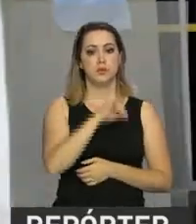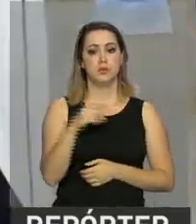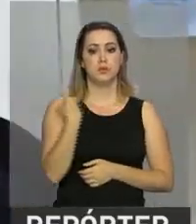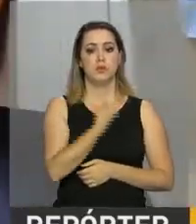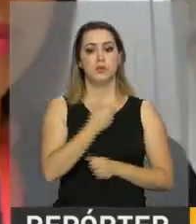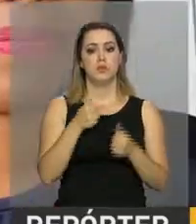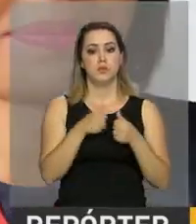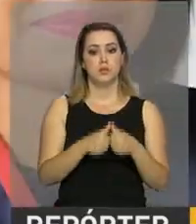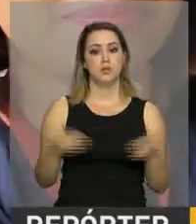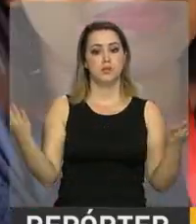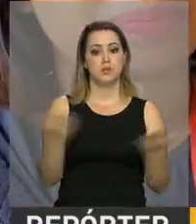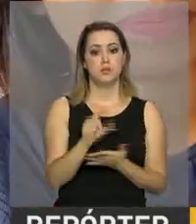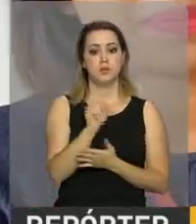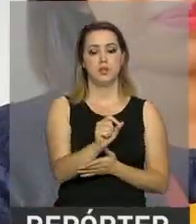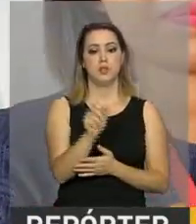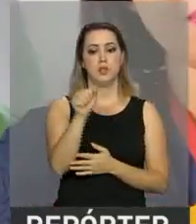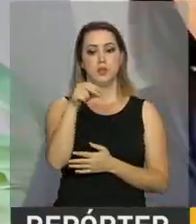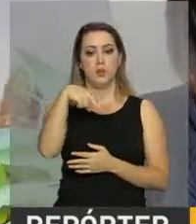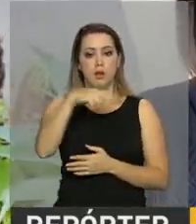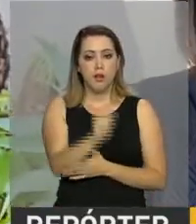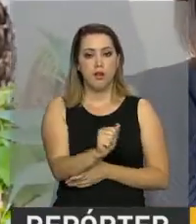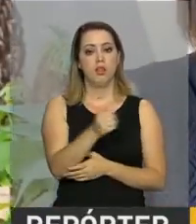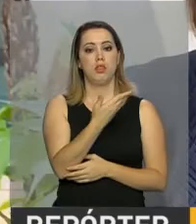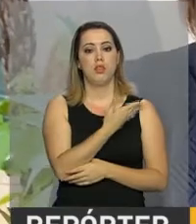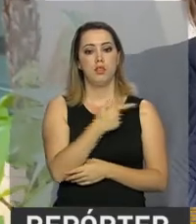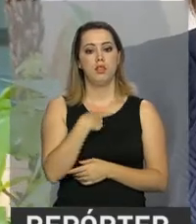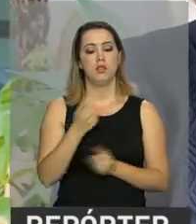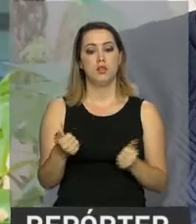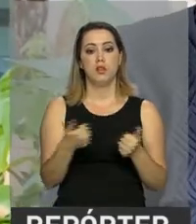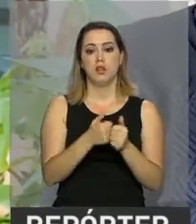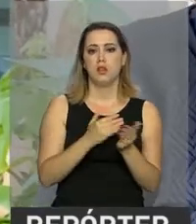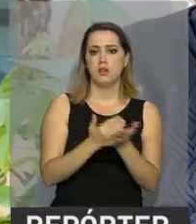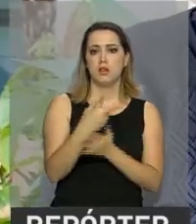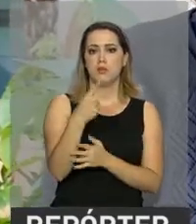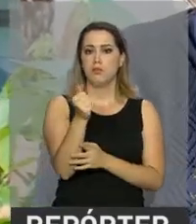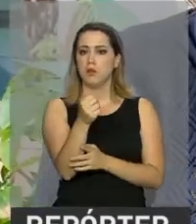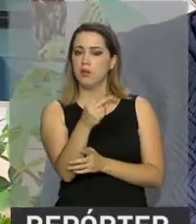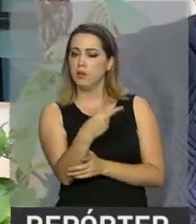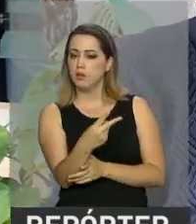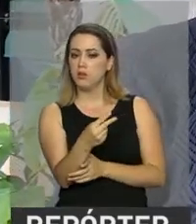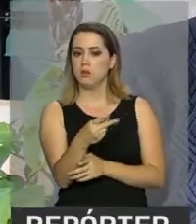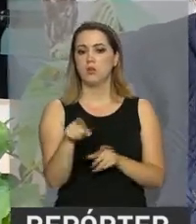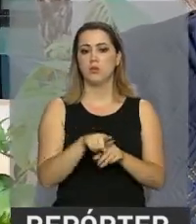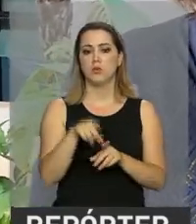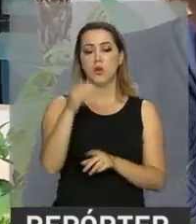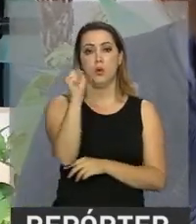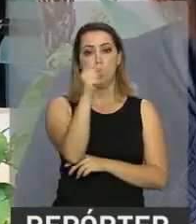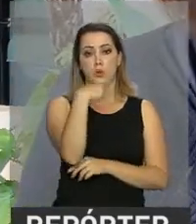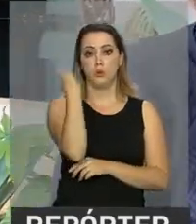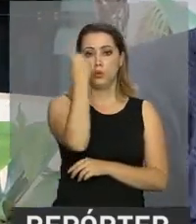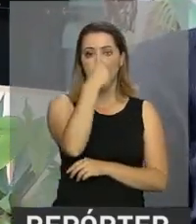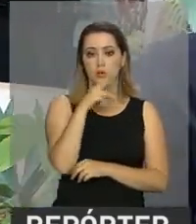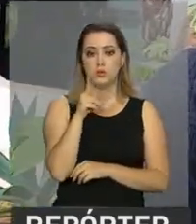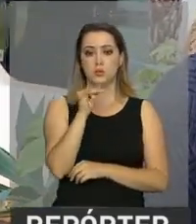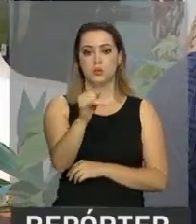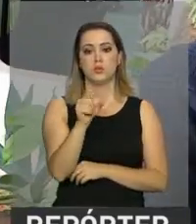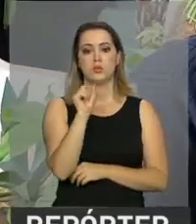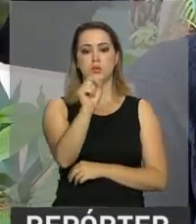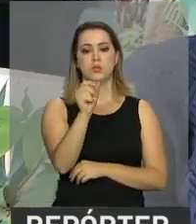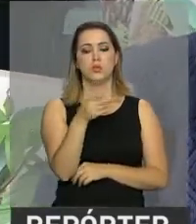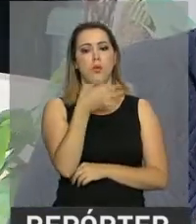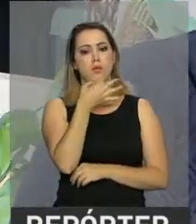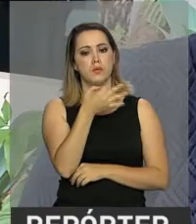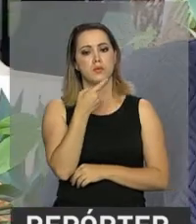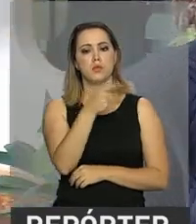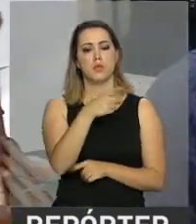Ana Caroline Pereira da Silva. Ela trabalha aqui desde 2012, ela passa 8 horas por dia aqui. Ana Caroline, o que você acha